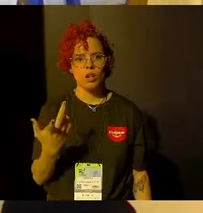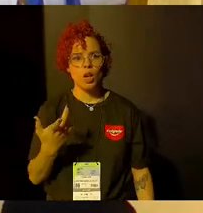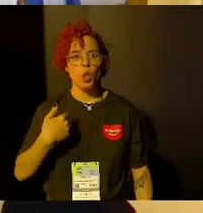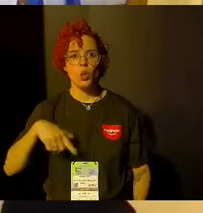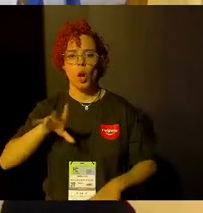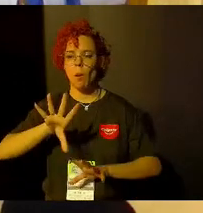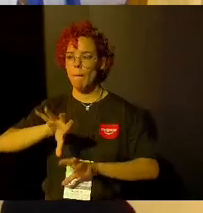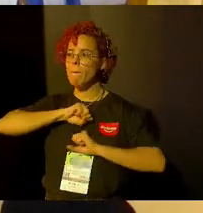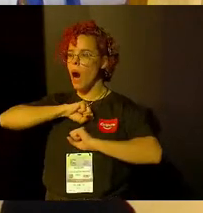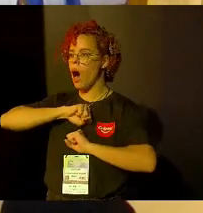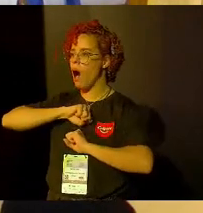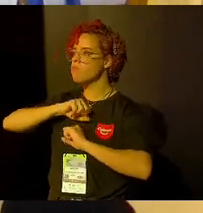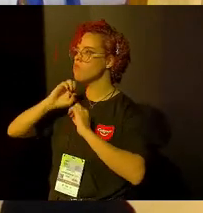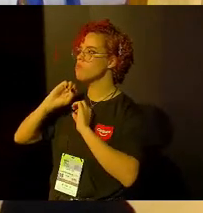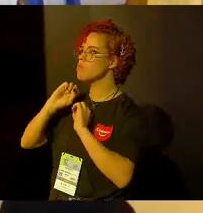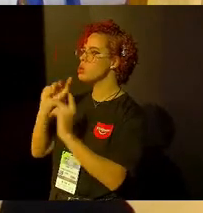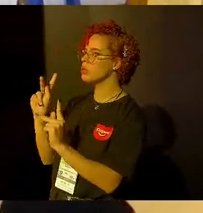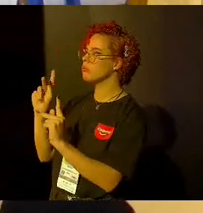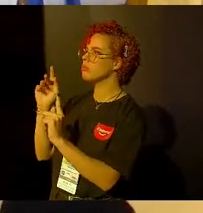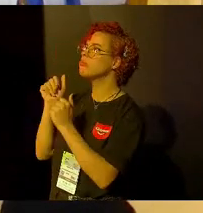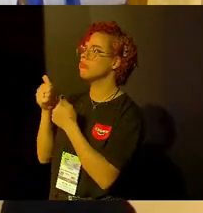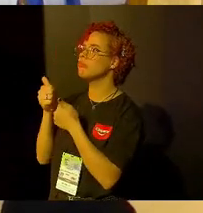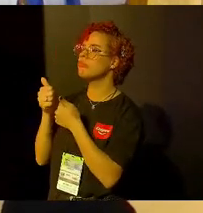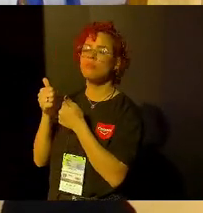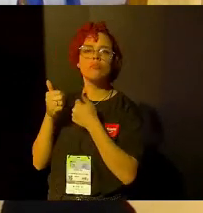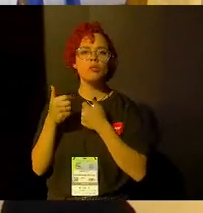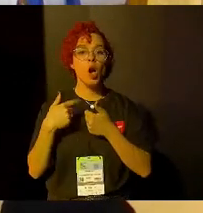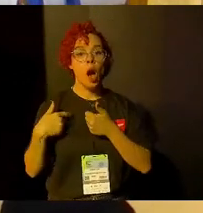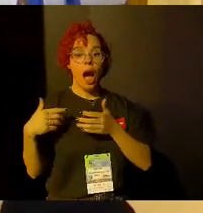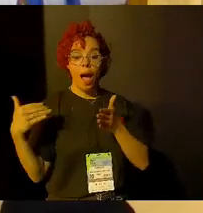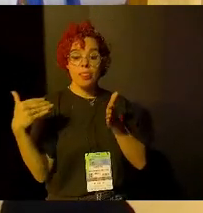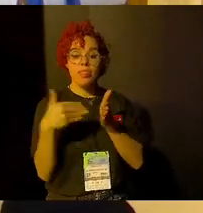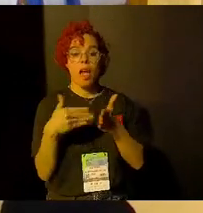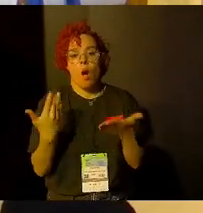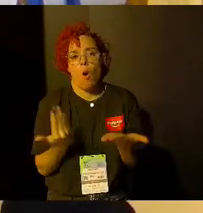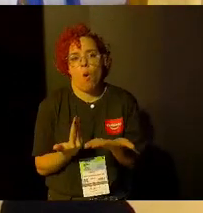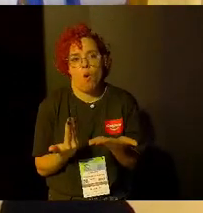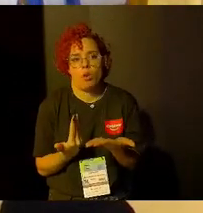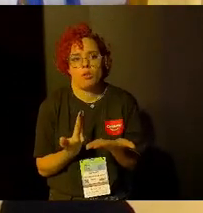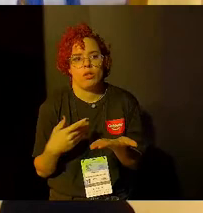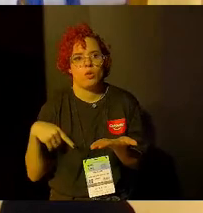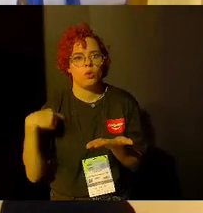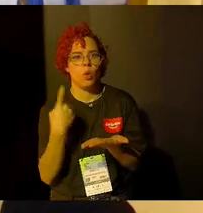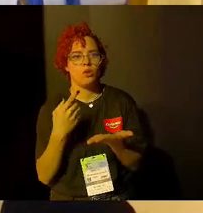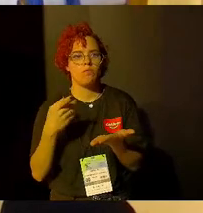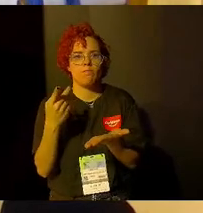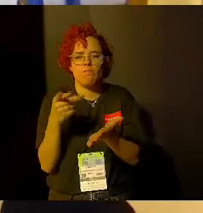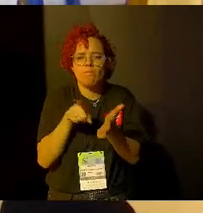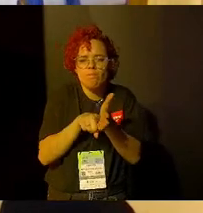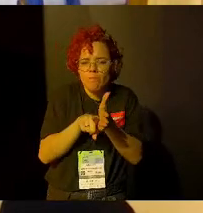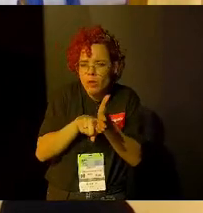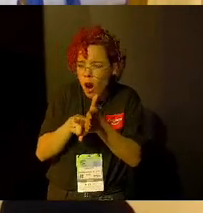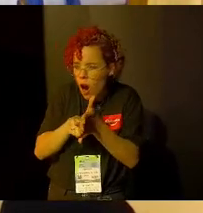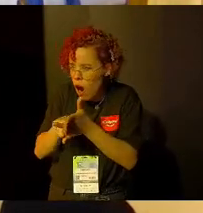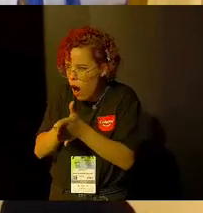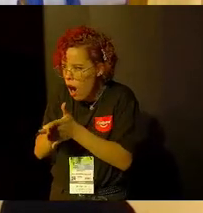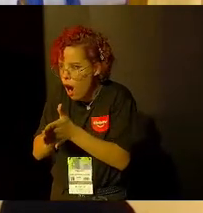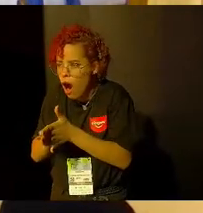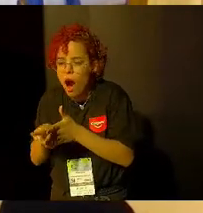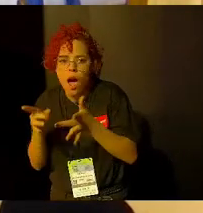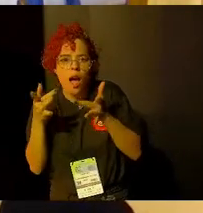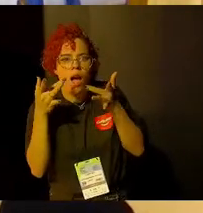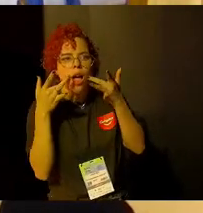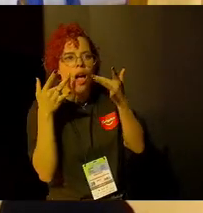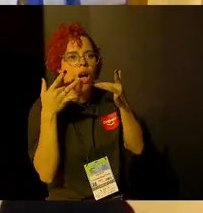e até hoje a gente está em busca nas obras de teatro no cinema na TV a gente vai em busca de